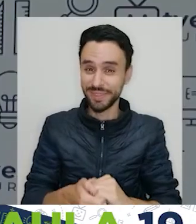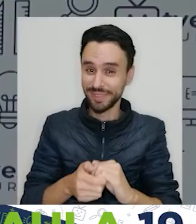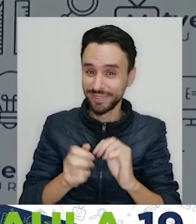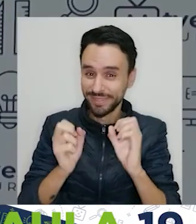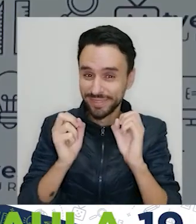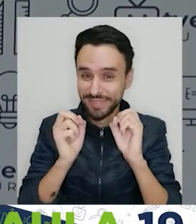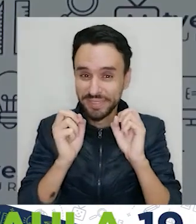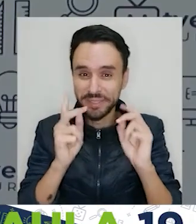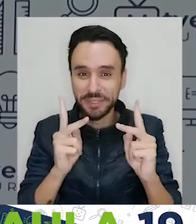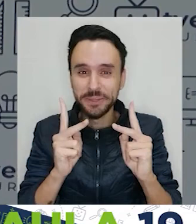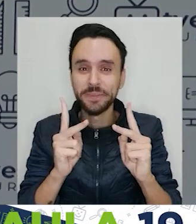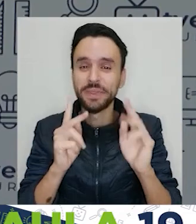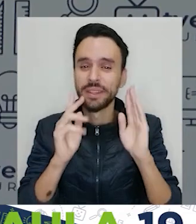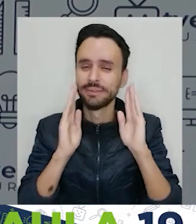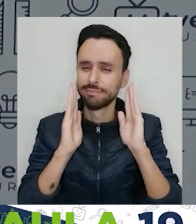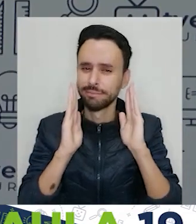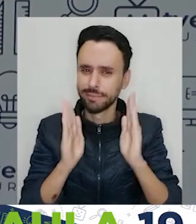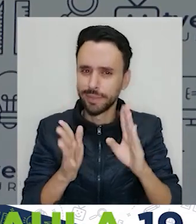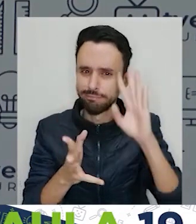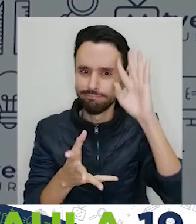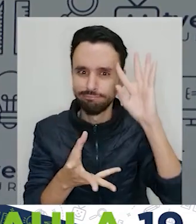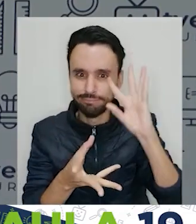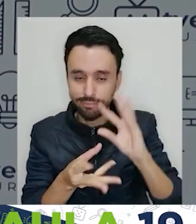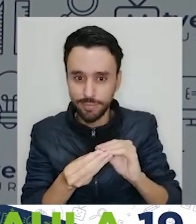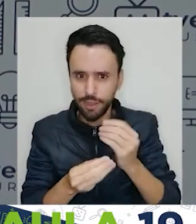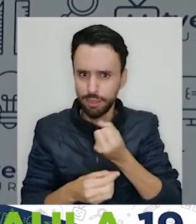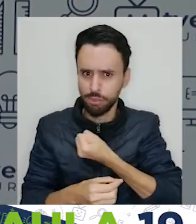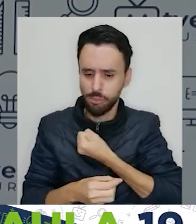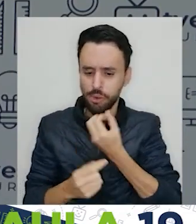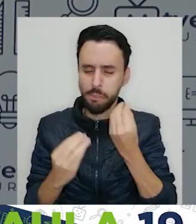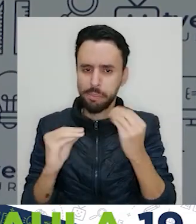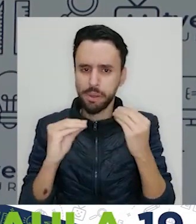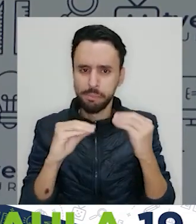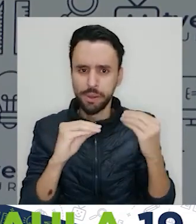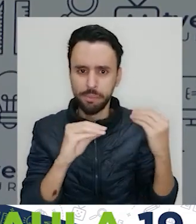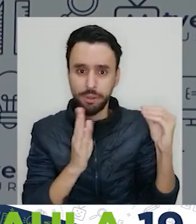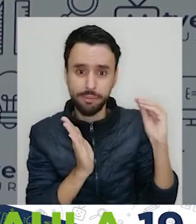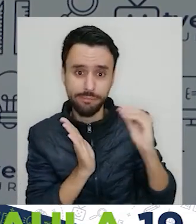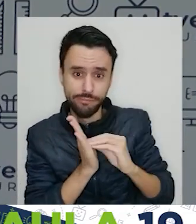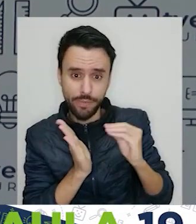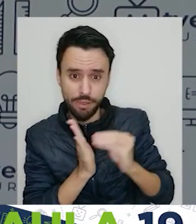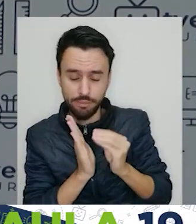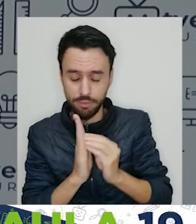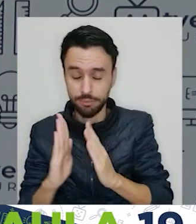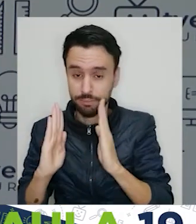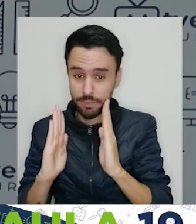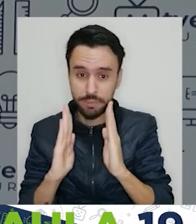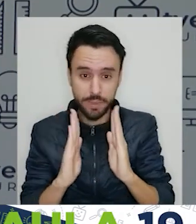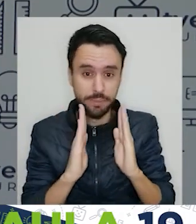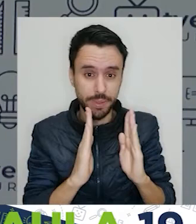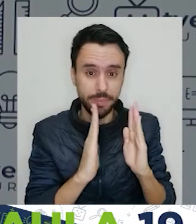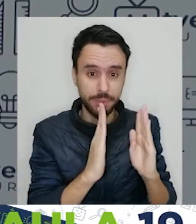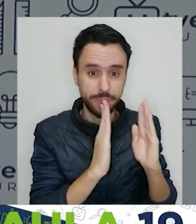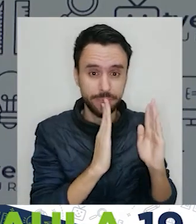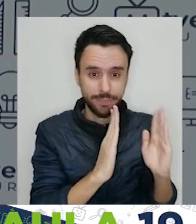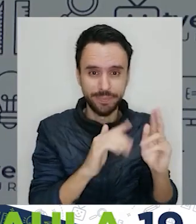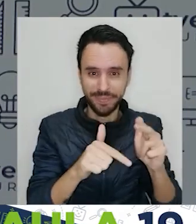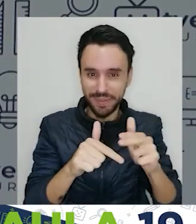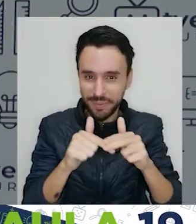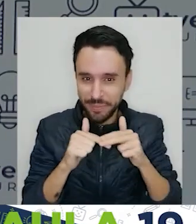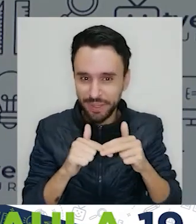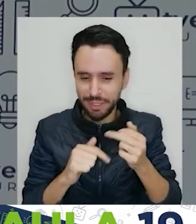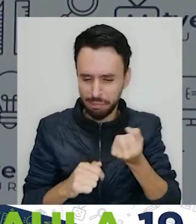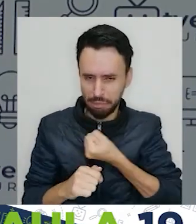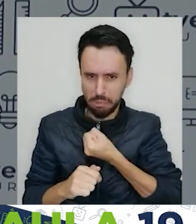eu sei que vocês já sabem quais são os números que estão faltando ali na nossa sequência. Não podemos colocar